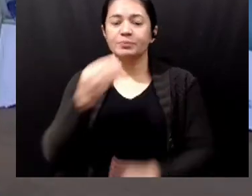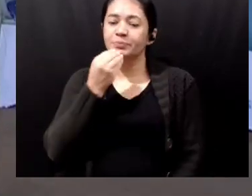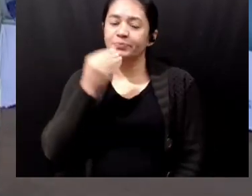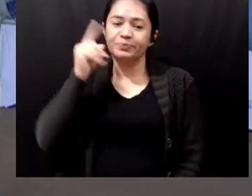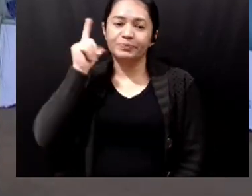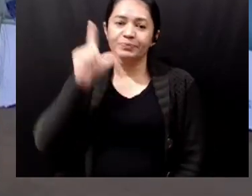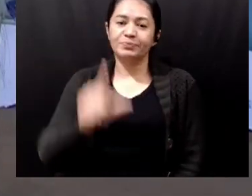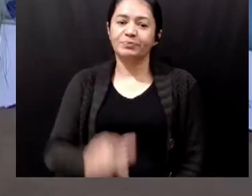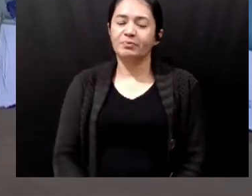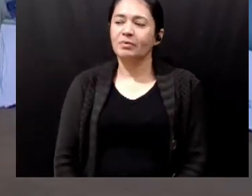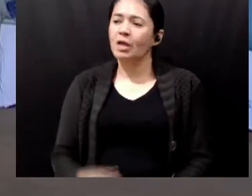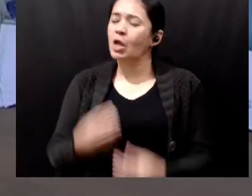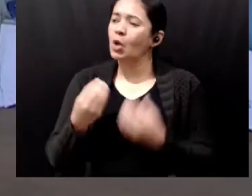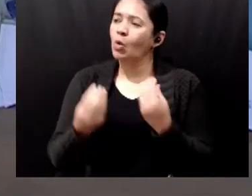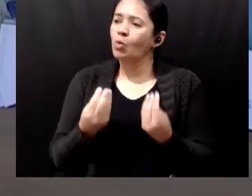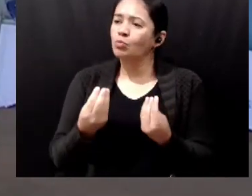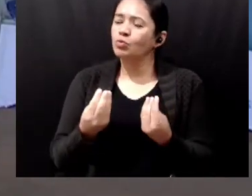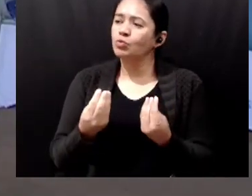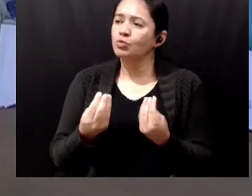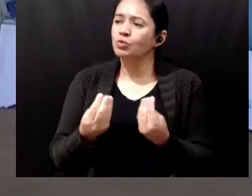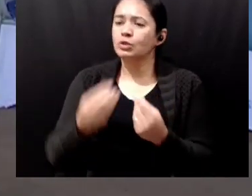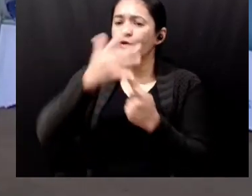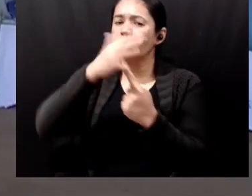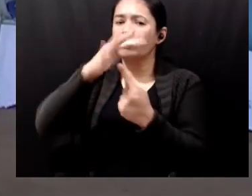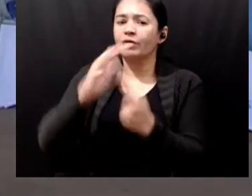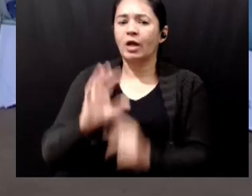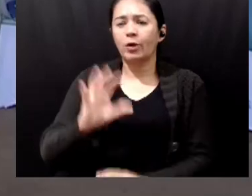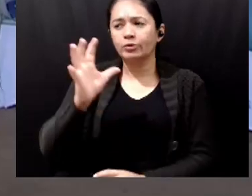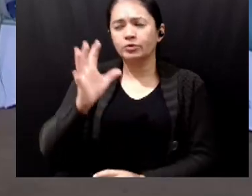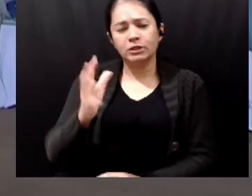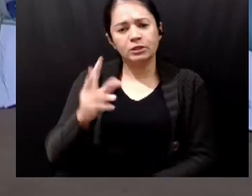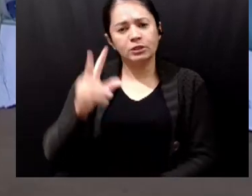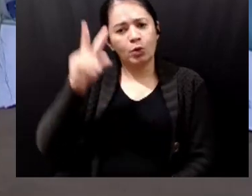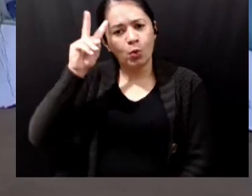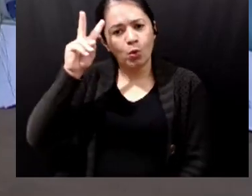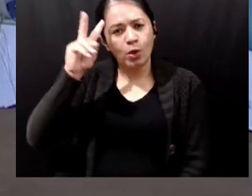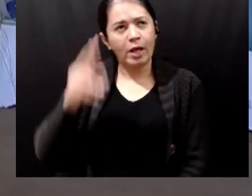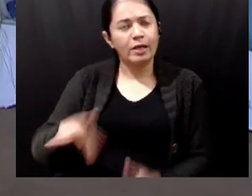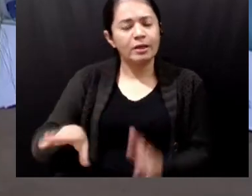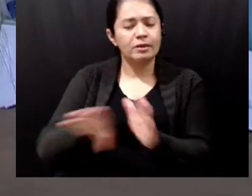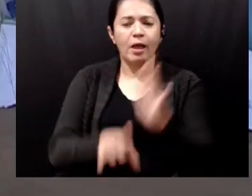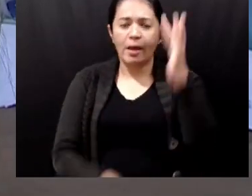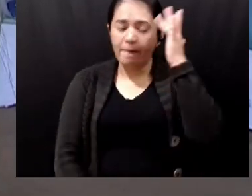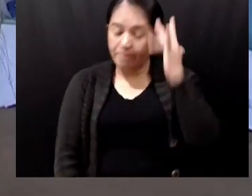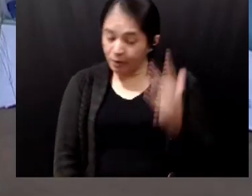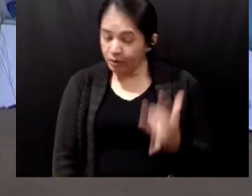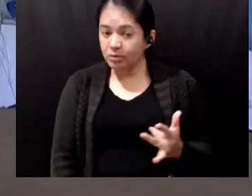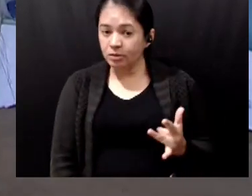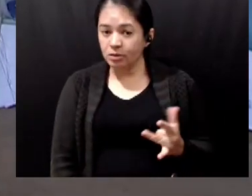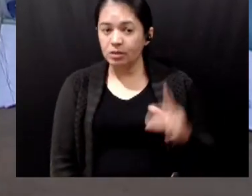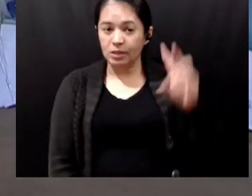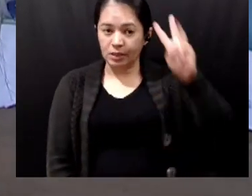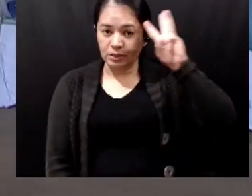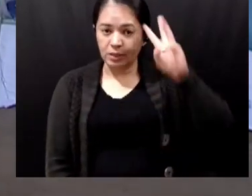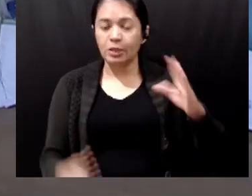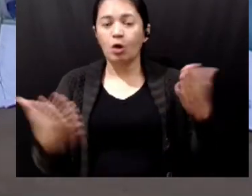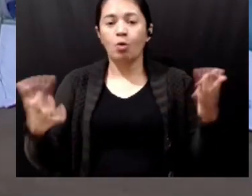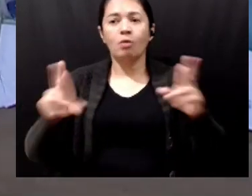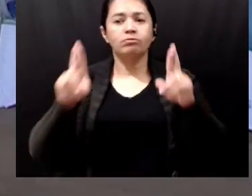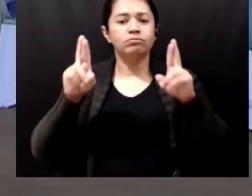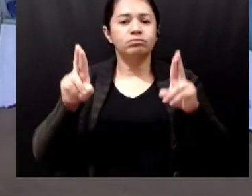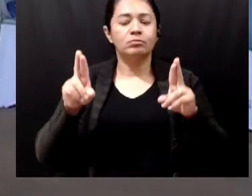Camila, o feirão acontece, né, hoje, segunda-feira, e vai até amanhã, terça-feira. Qual que é a expectativa de público para esses 2